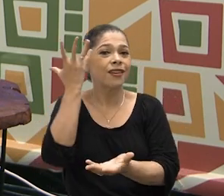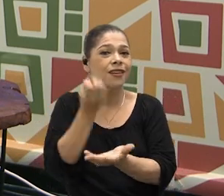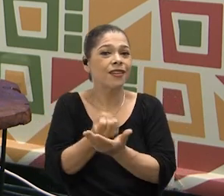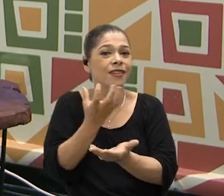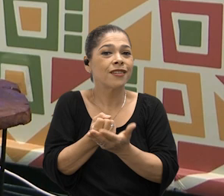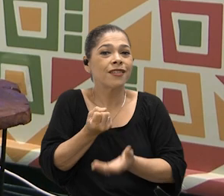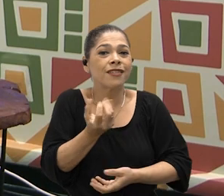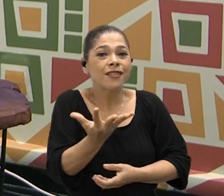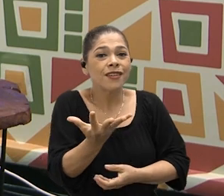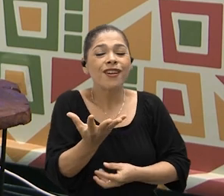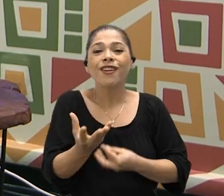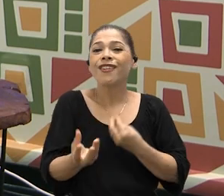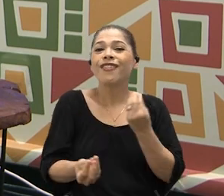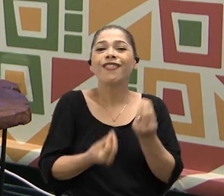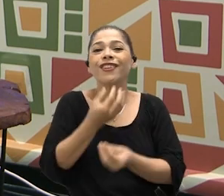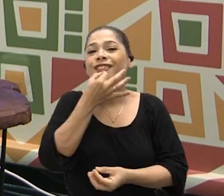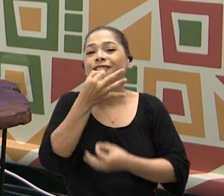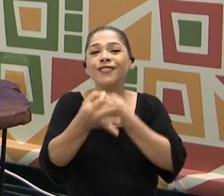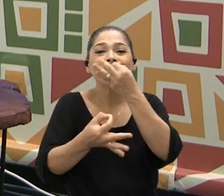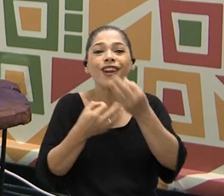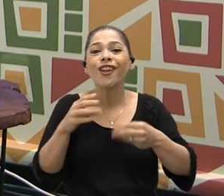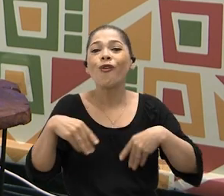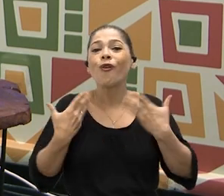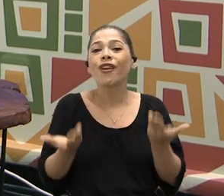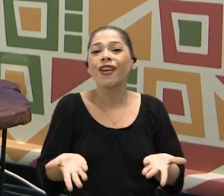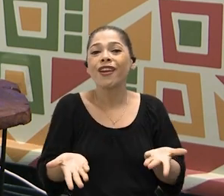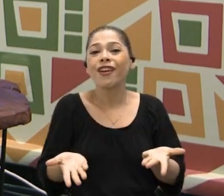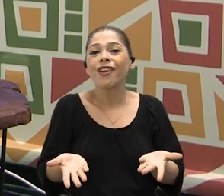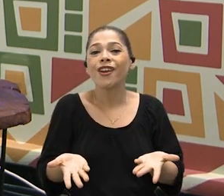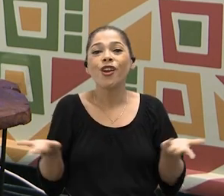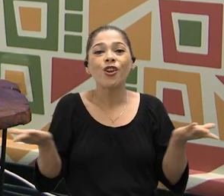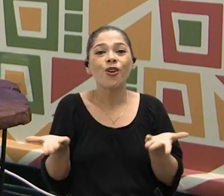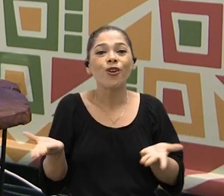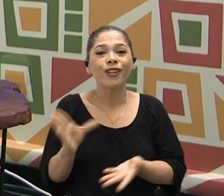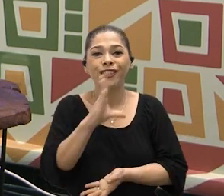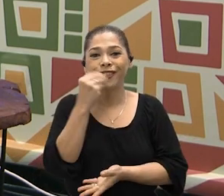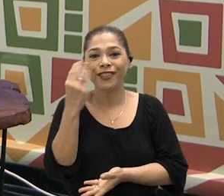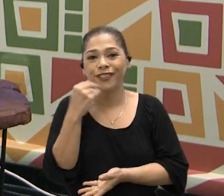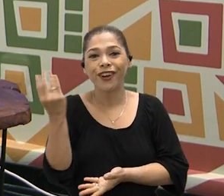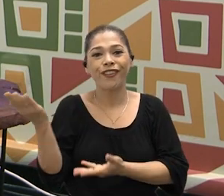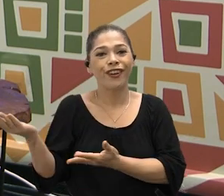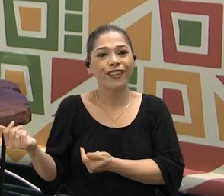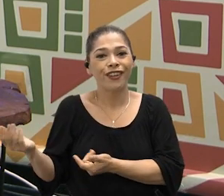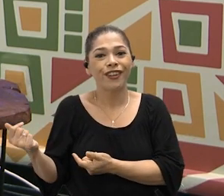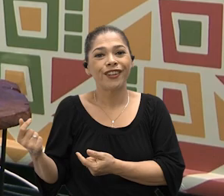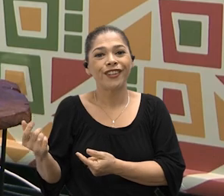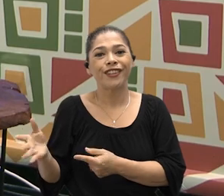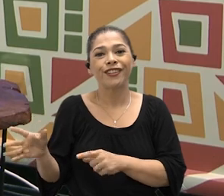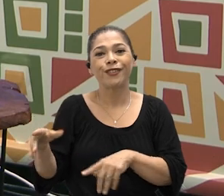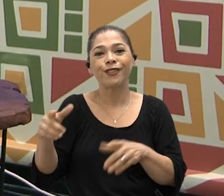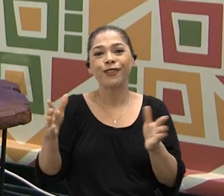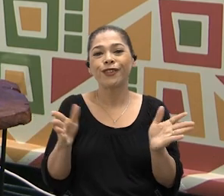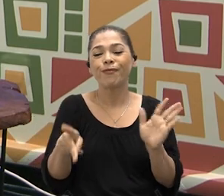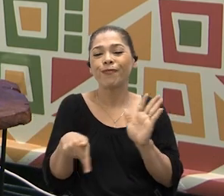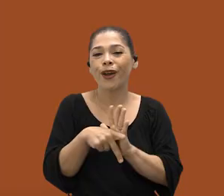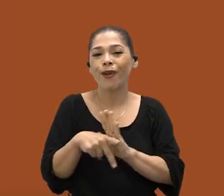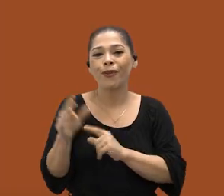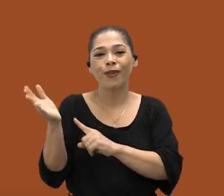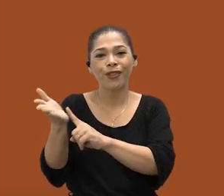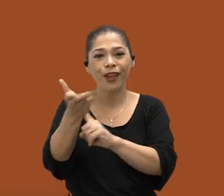que que o senhor sugere para eles que hoje ela tava toda nessa era tecnológica